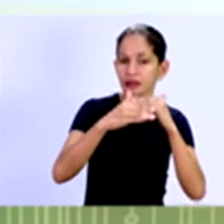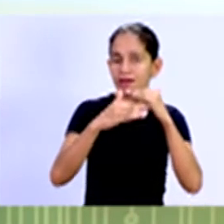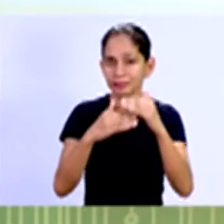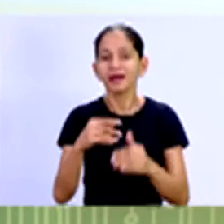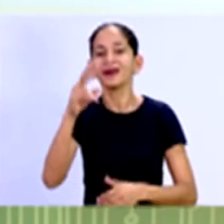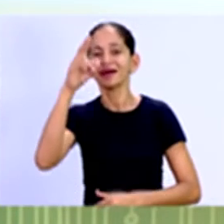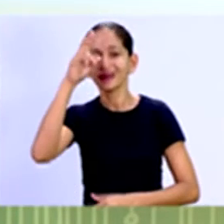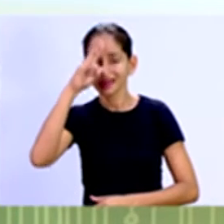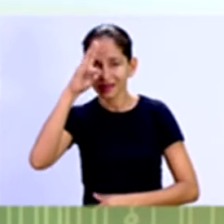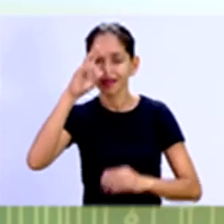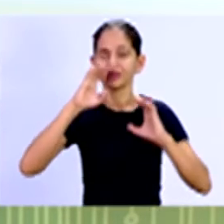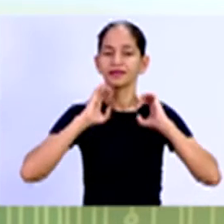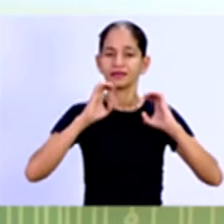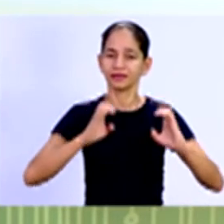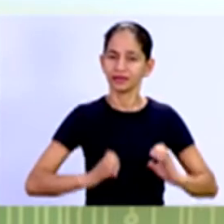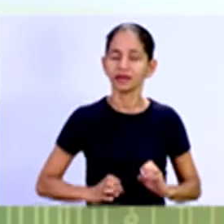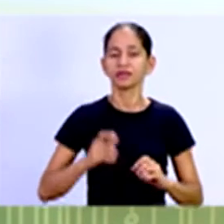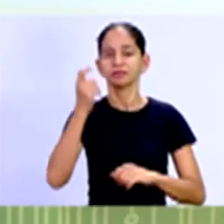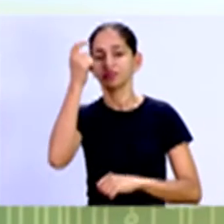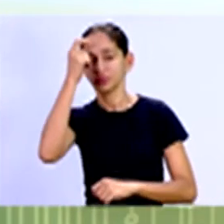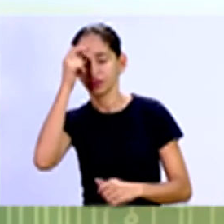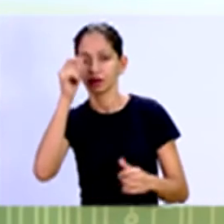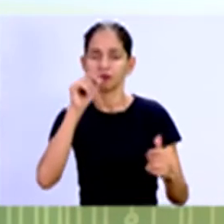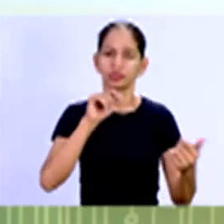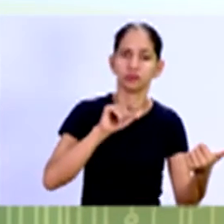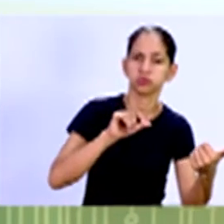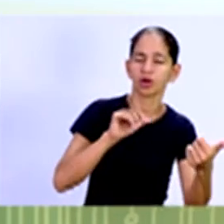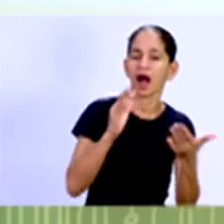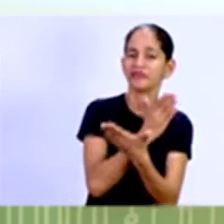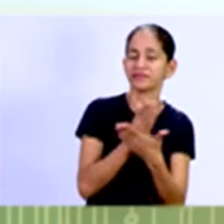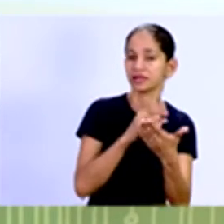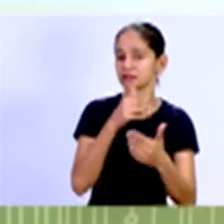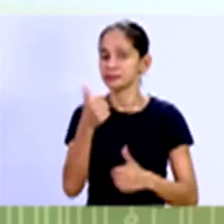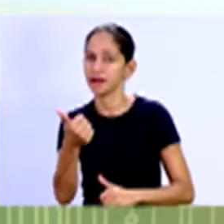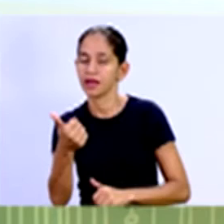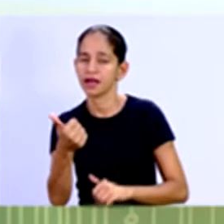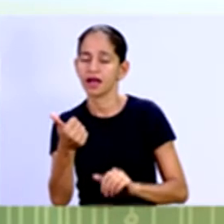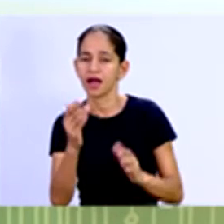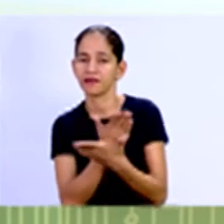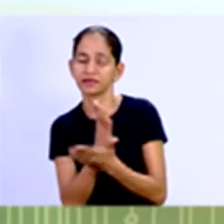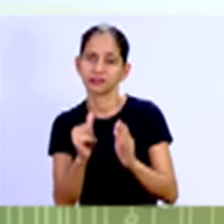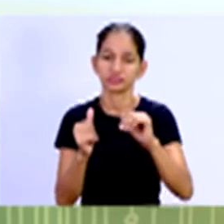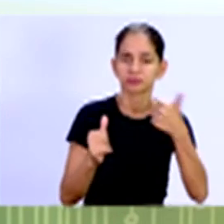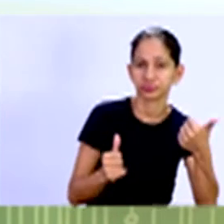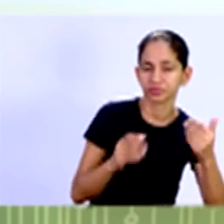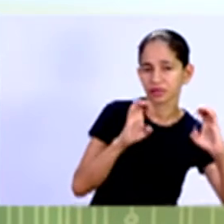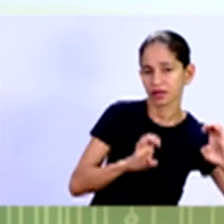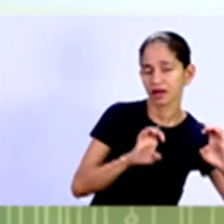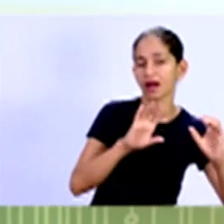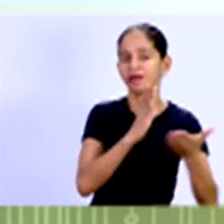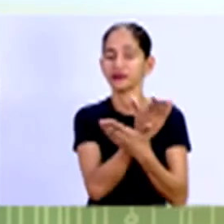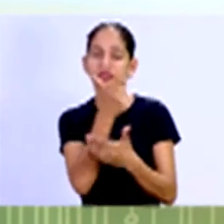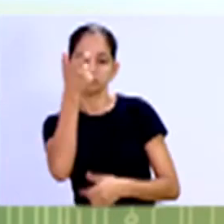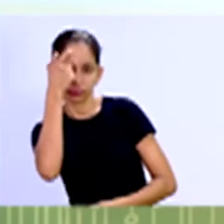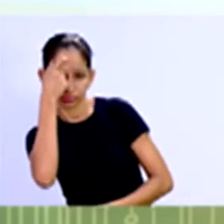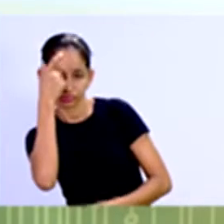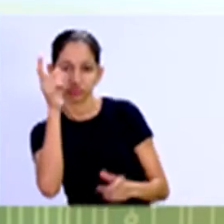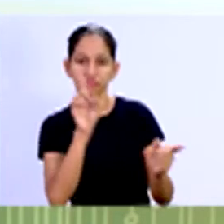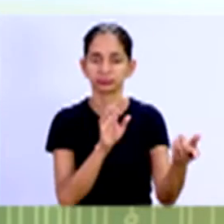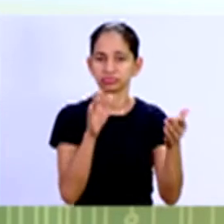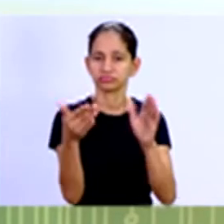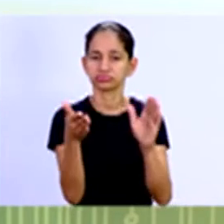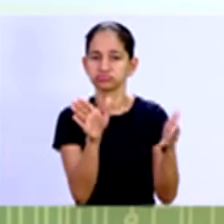ético ou sujeito moral, e essa passagem é muito interessante, né? É muito, eu acho assim, né,